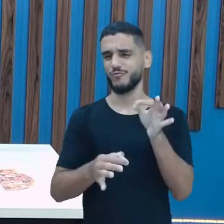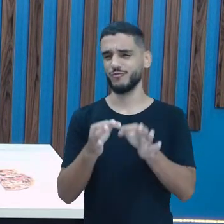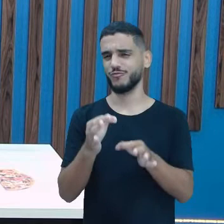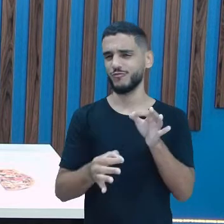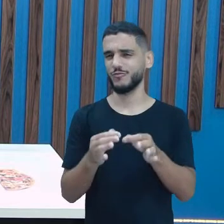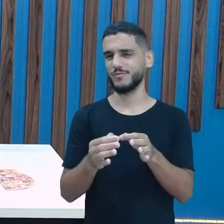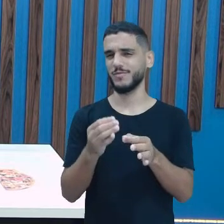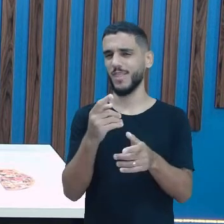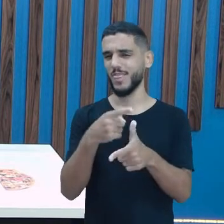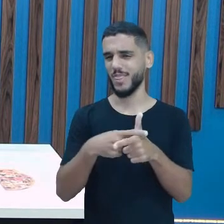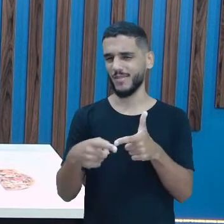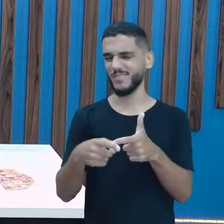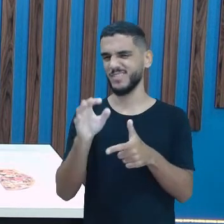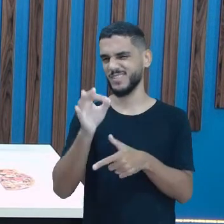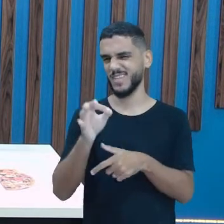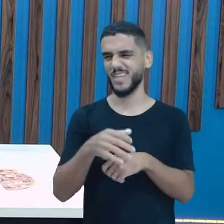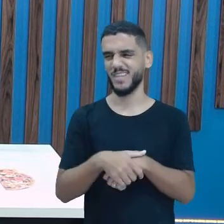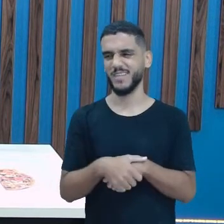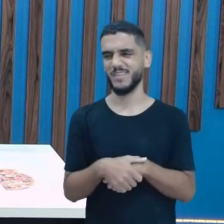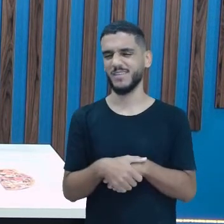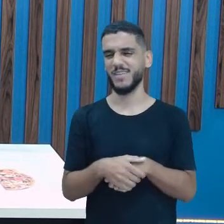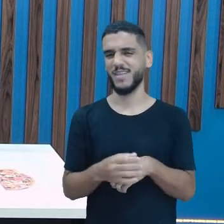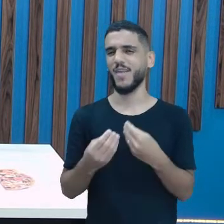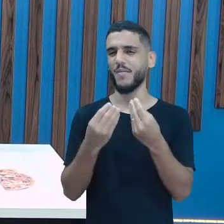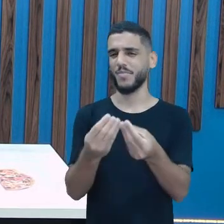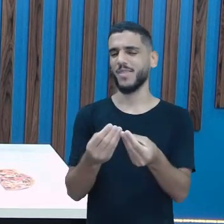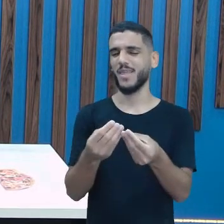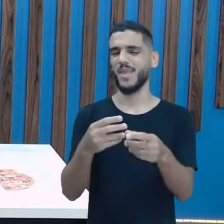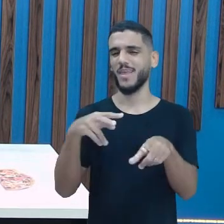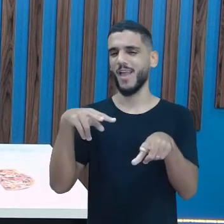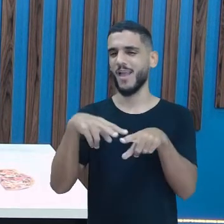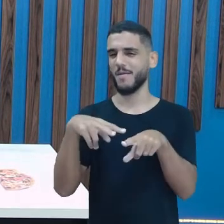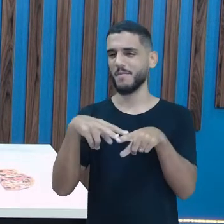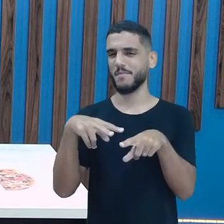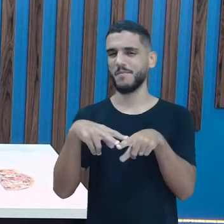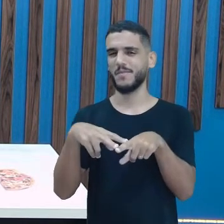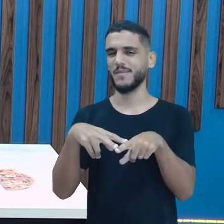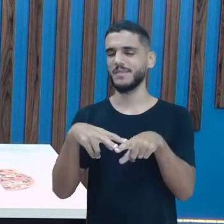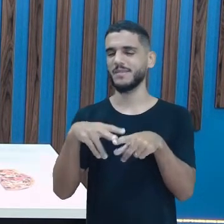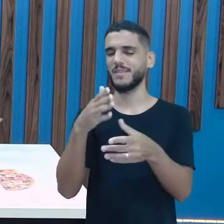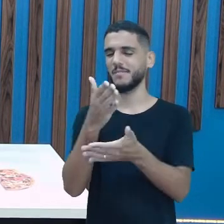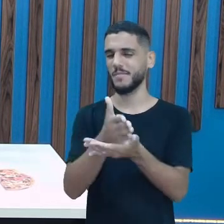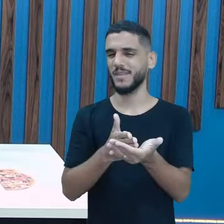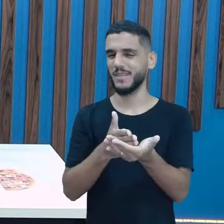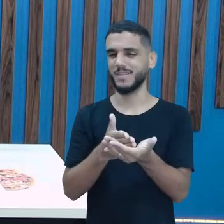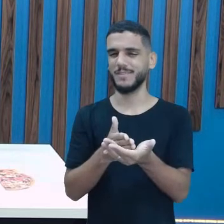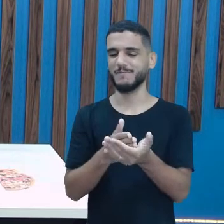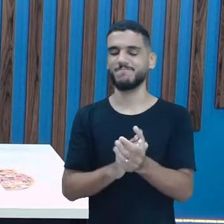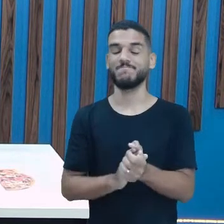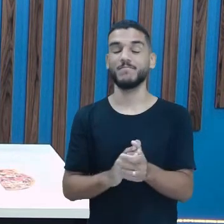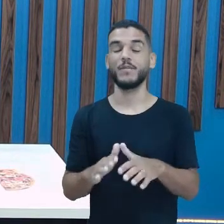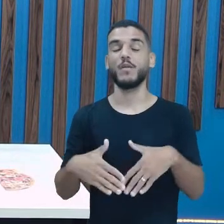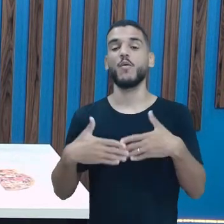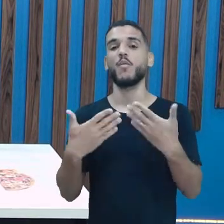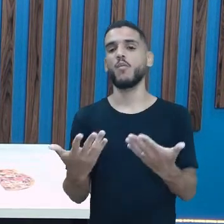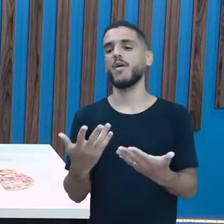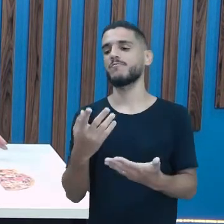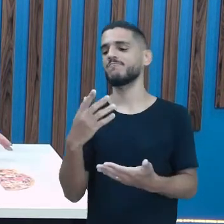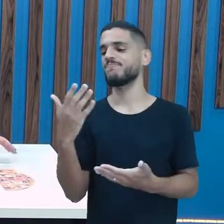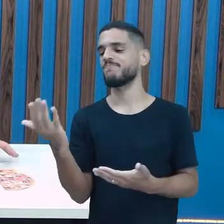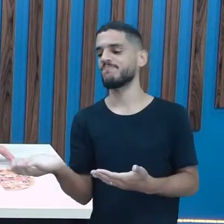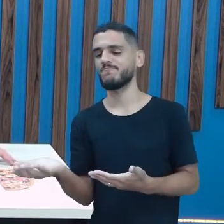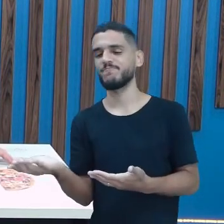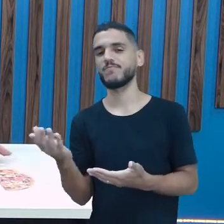nessa divisão? Será que eu dei a metade dessa pizza aqui para ela? Qual das duas aqui eu dei a metade? A